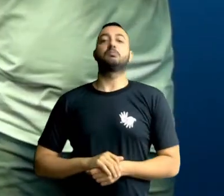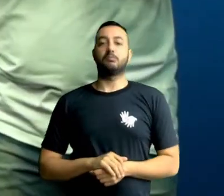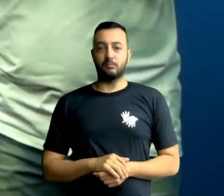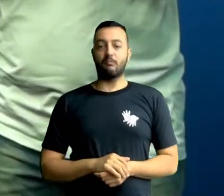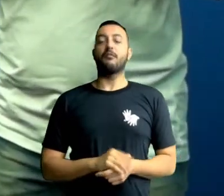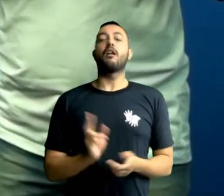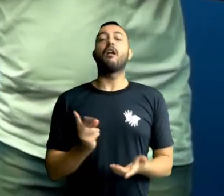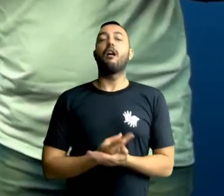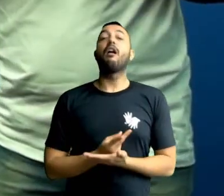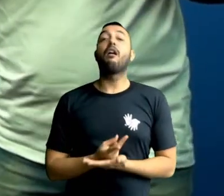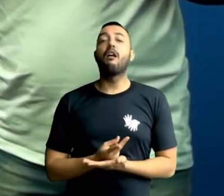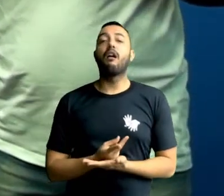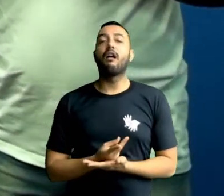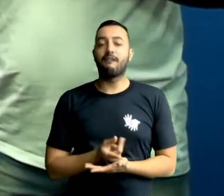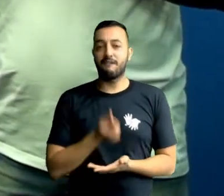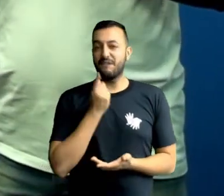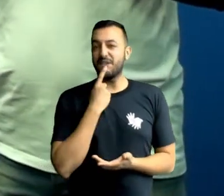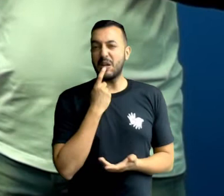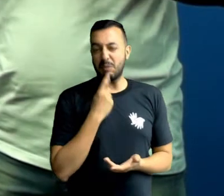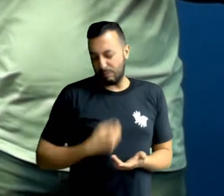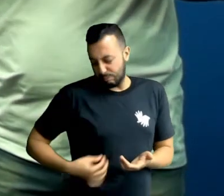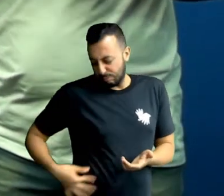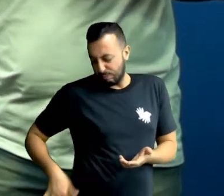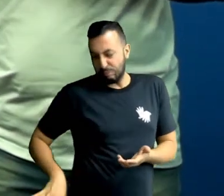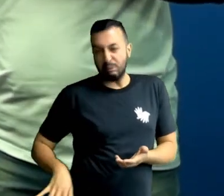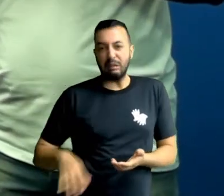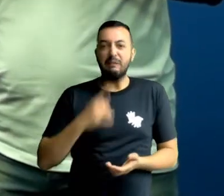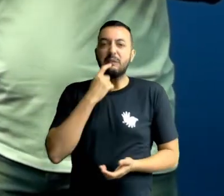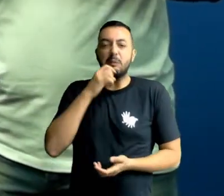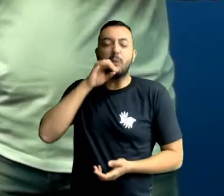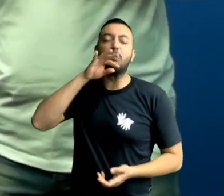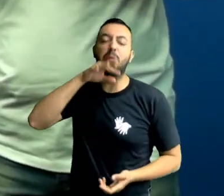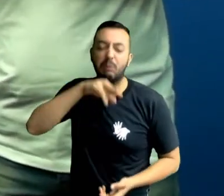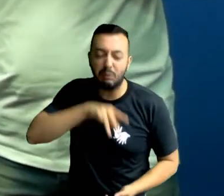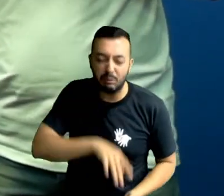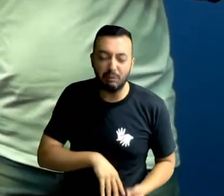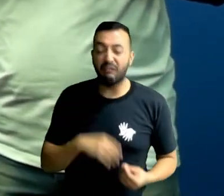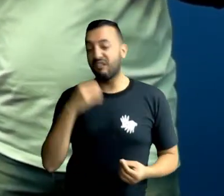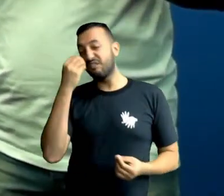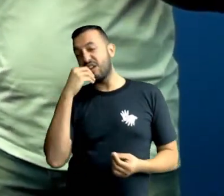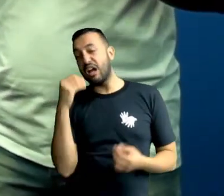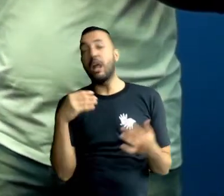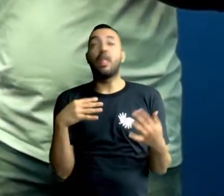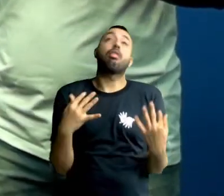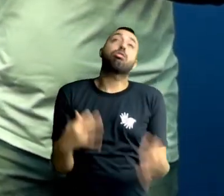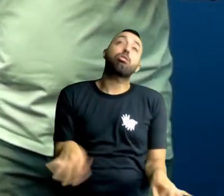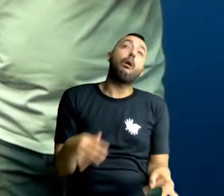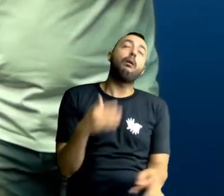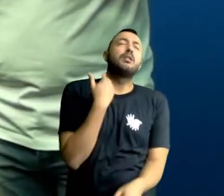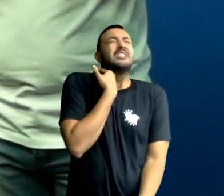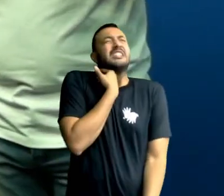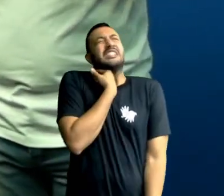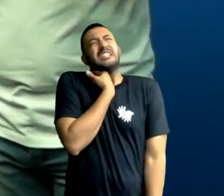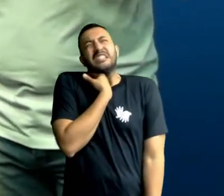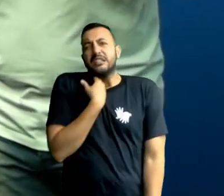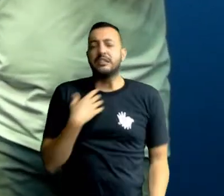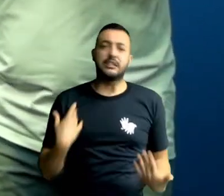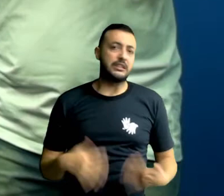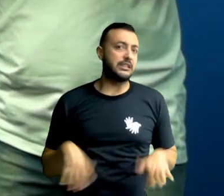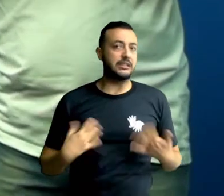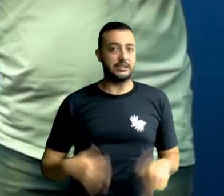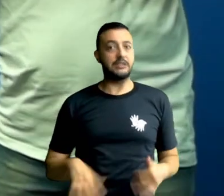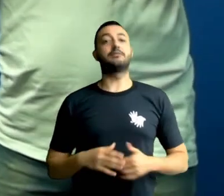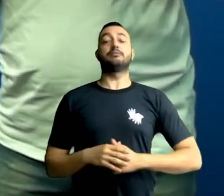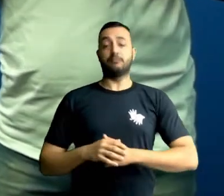exemplo, hemorragias, fraquezas, dores musculares, febre alta. Então a pessoa vai